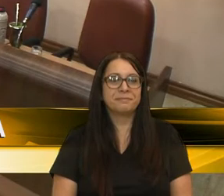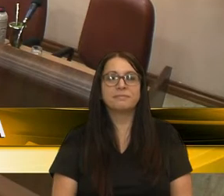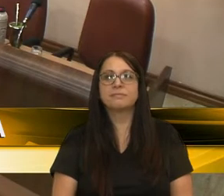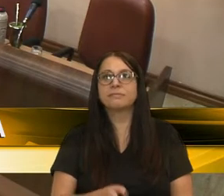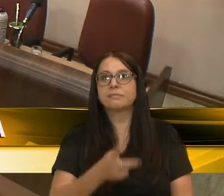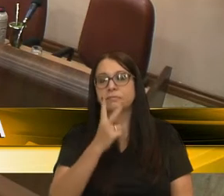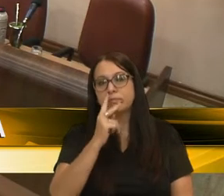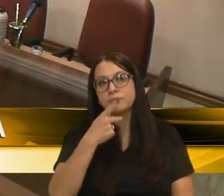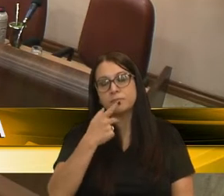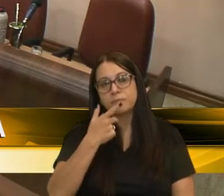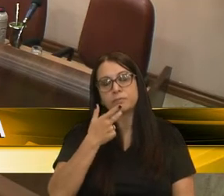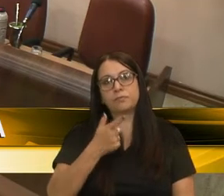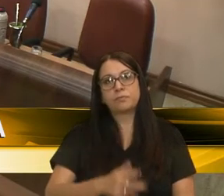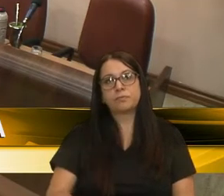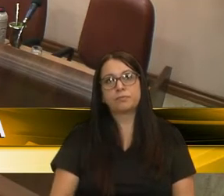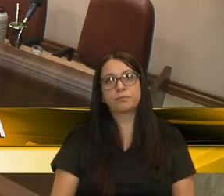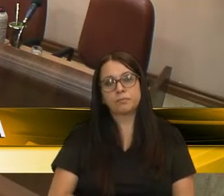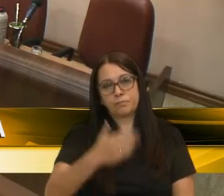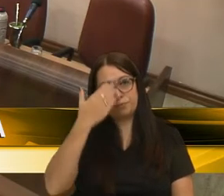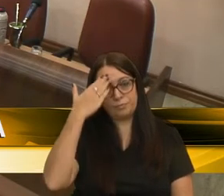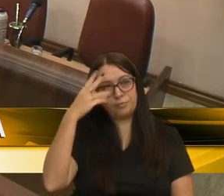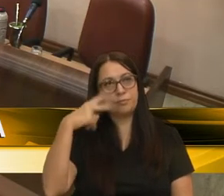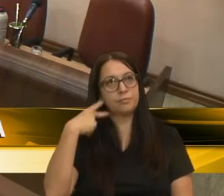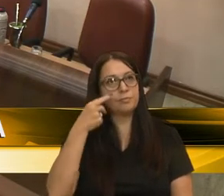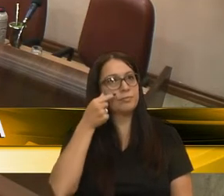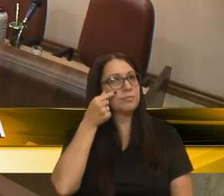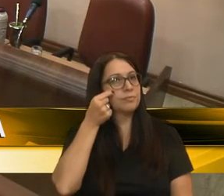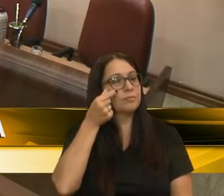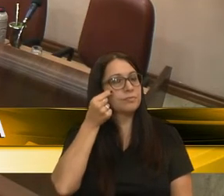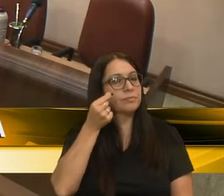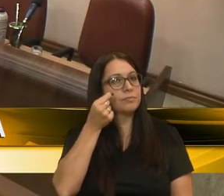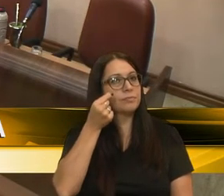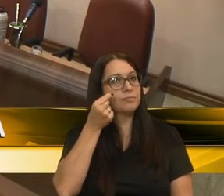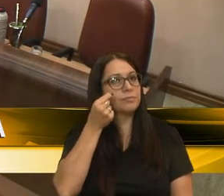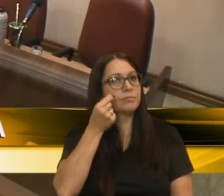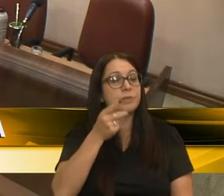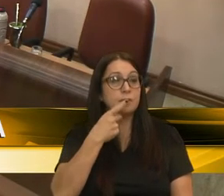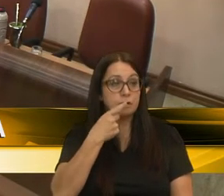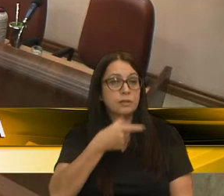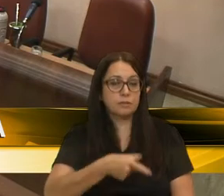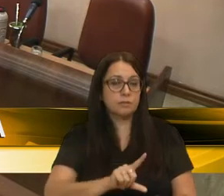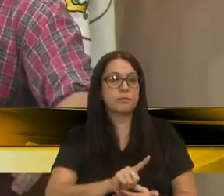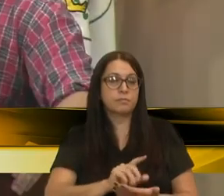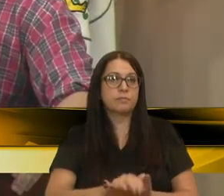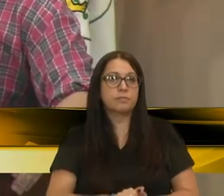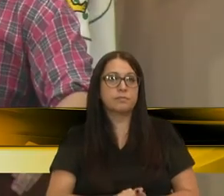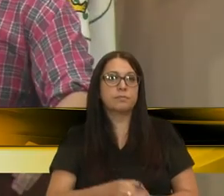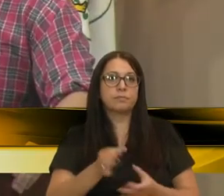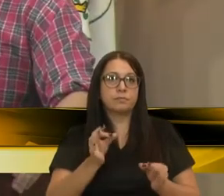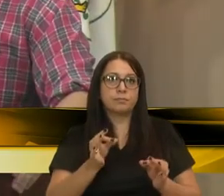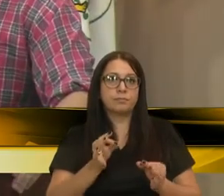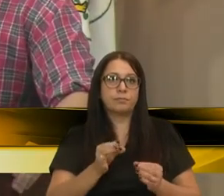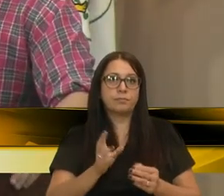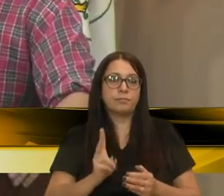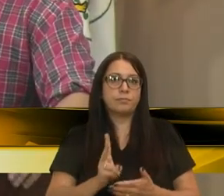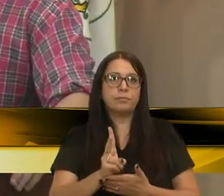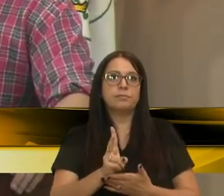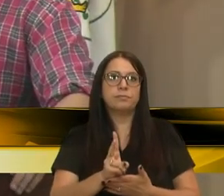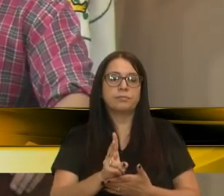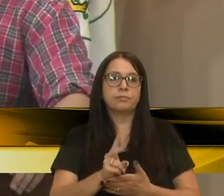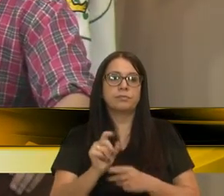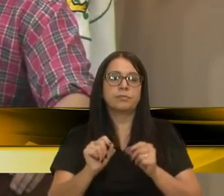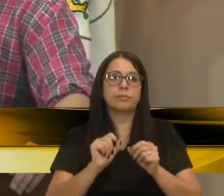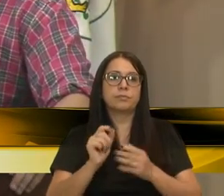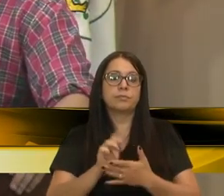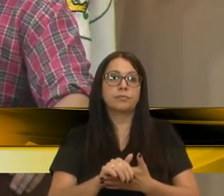Conforme vinha falando, agradeço ao vereador Frisso pelas colocações que fez e com certeza vamos seguir nessa